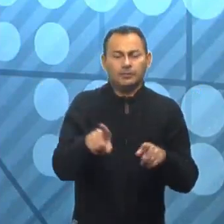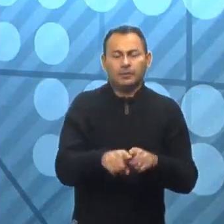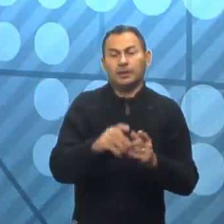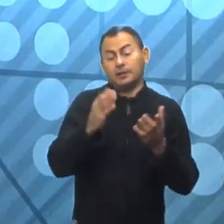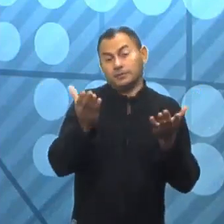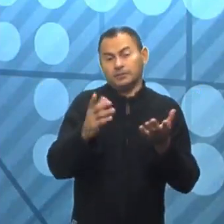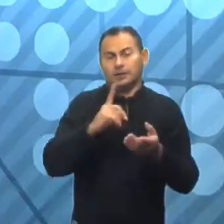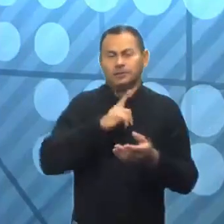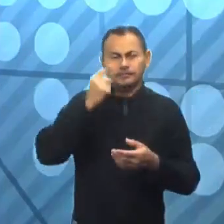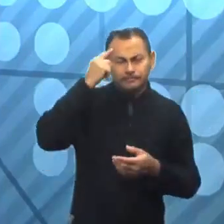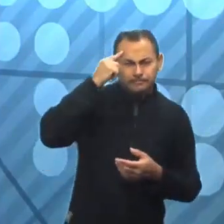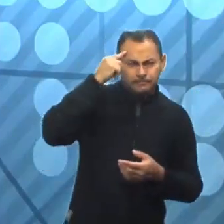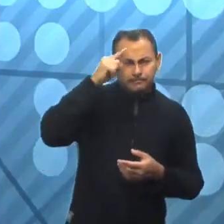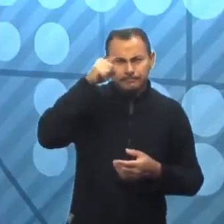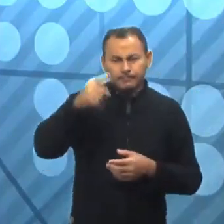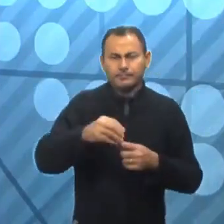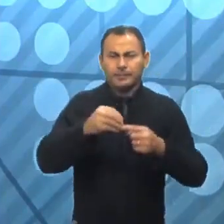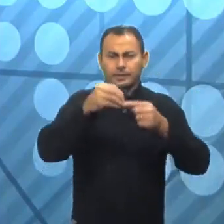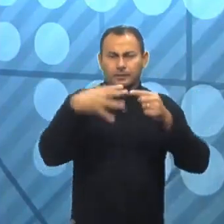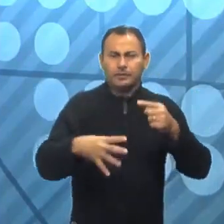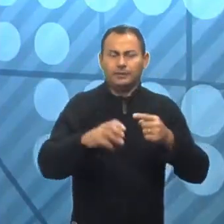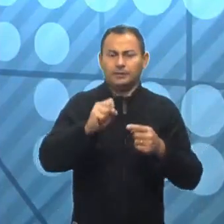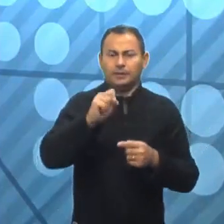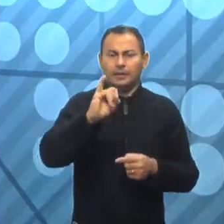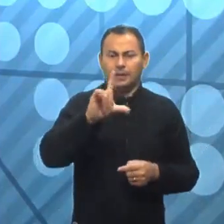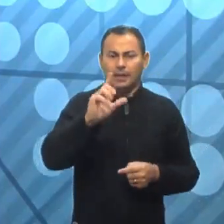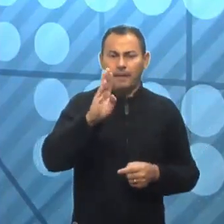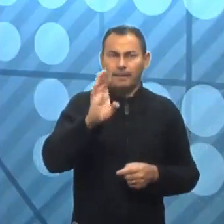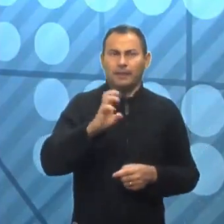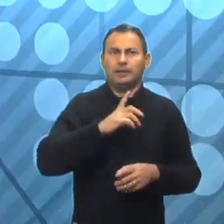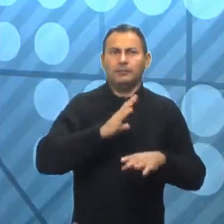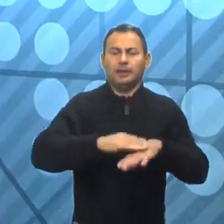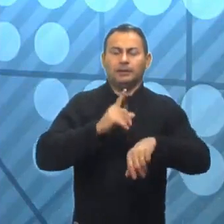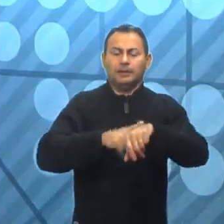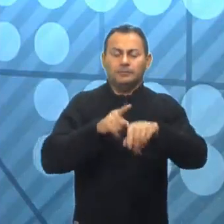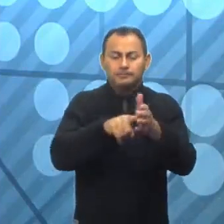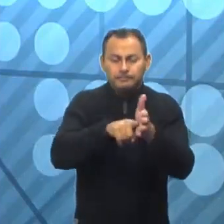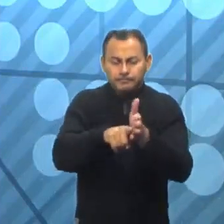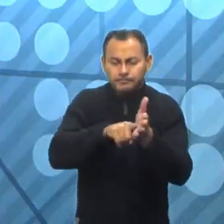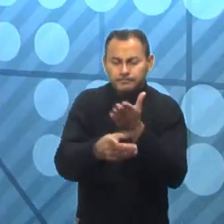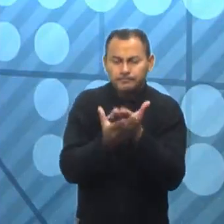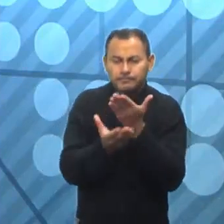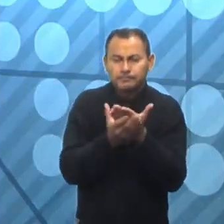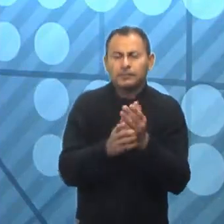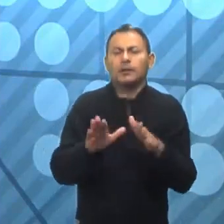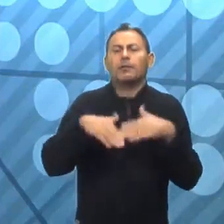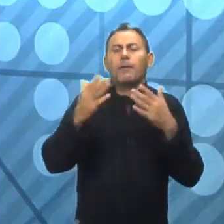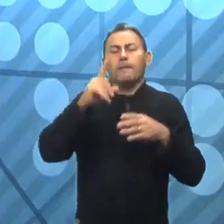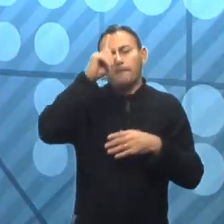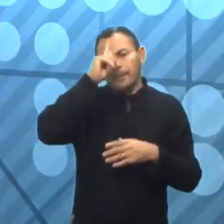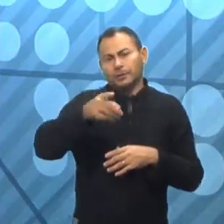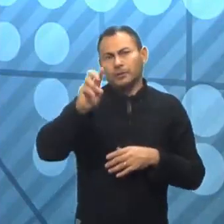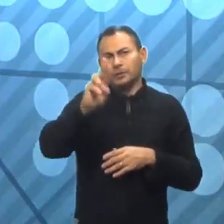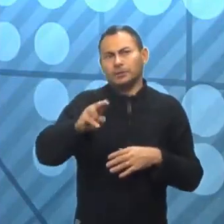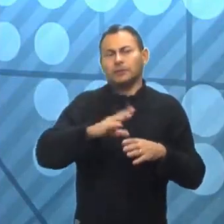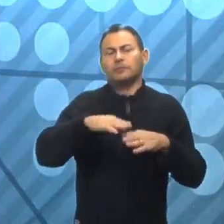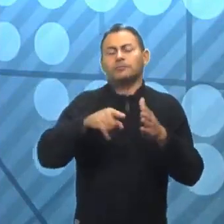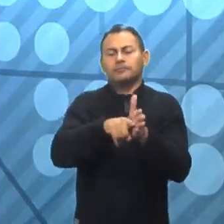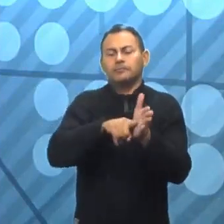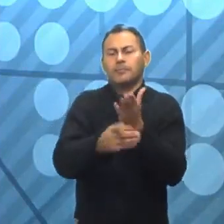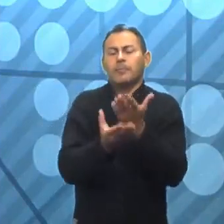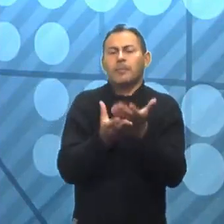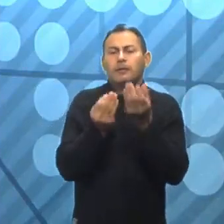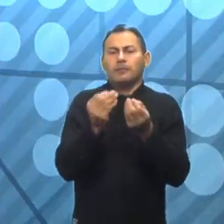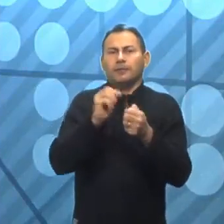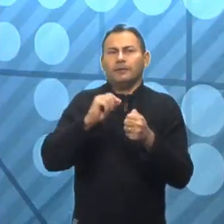caso você tenha dúvida sobre o software Scilab, você vai ter muito mais tempo para pesquisar qual comando utilizar, pesquisar